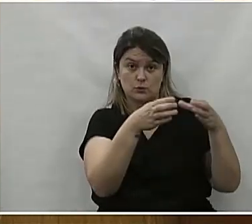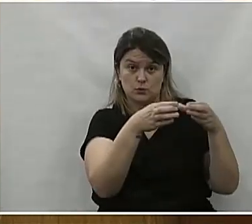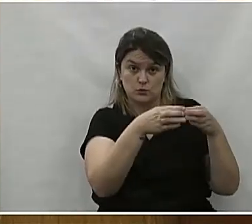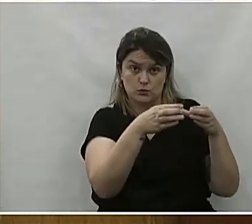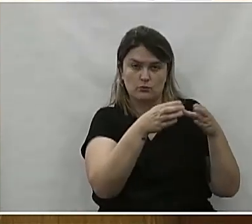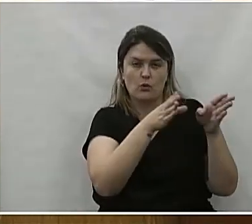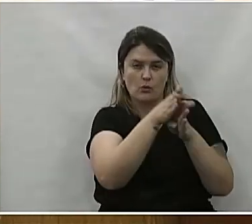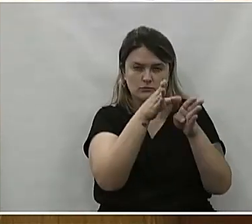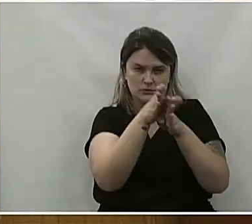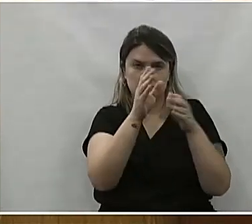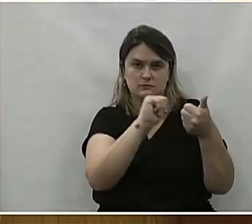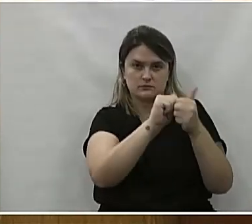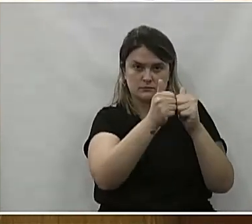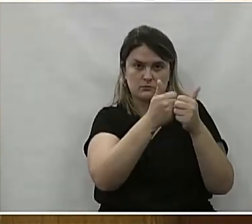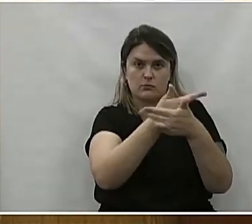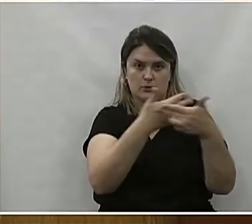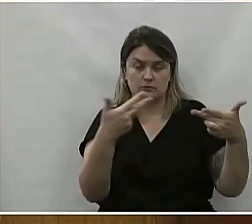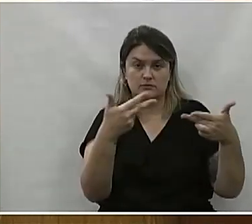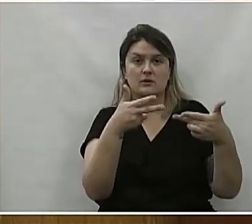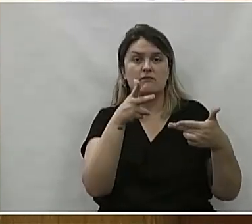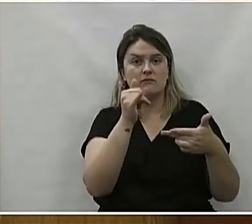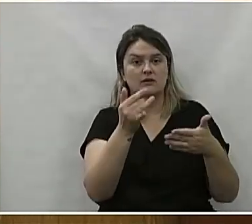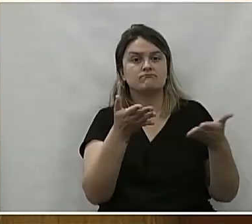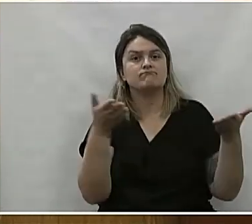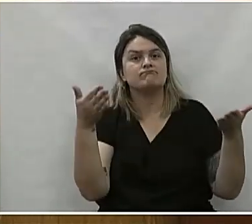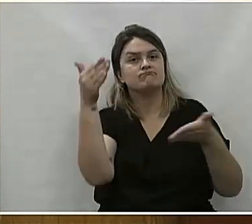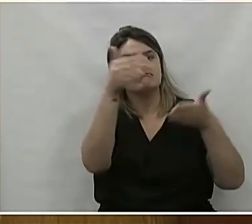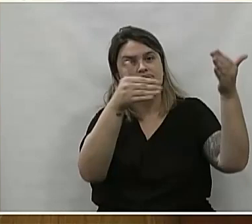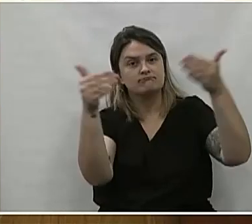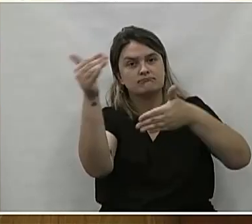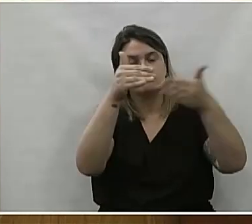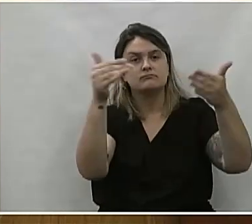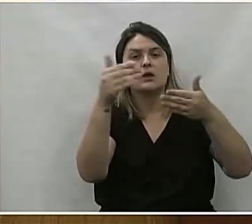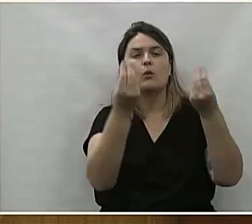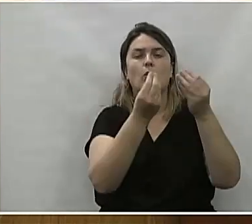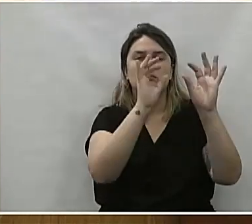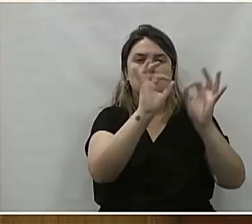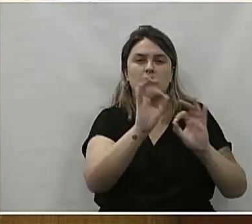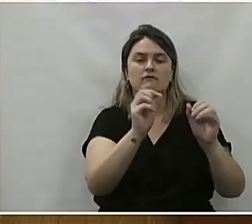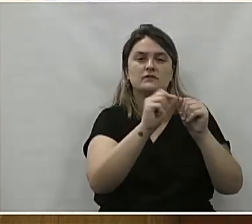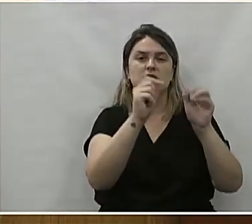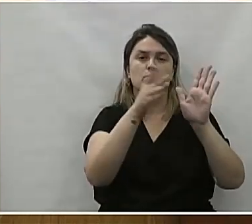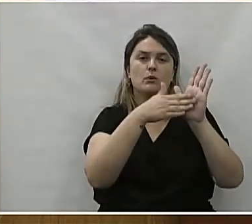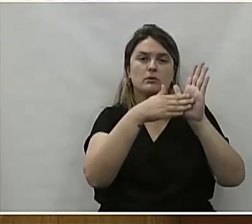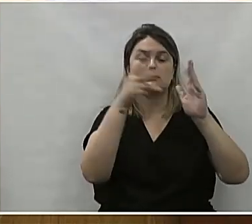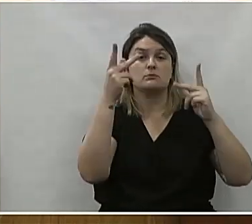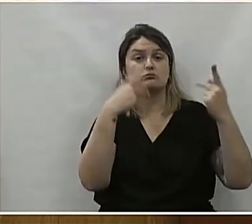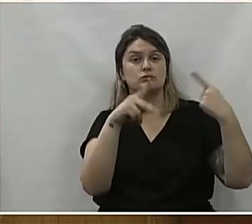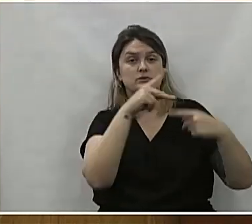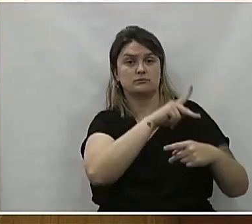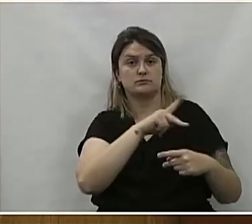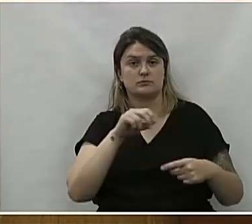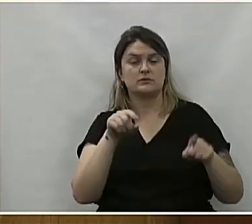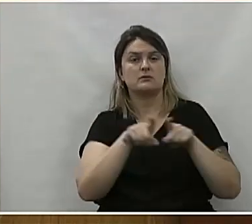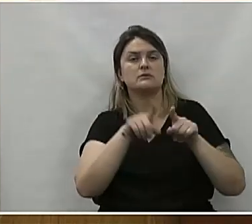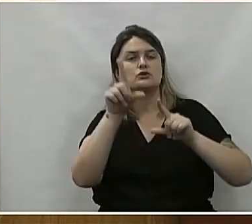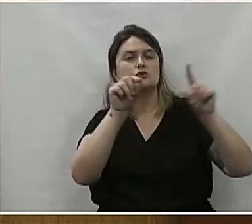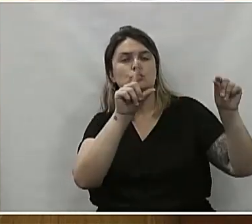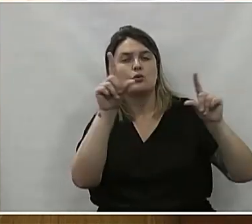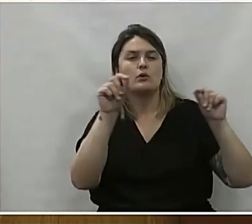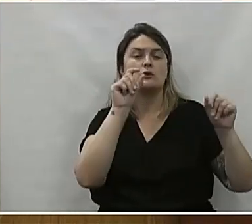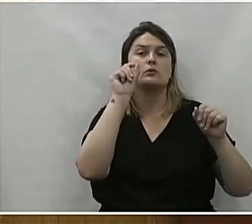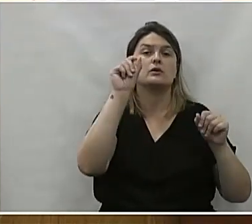De esportes É fundamental Para garantir A participação ativa Da comunidade Na formulação De políticas públicas E tomadas De decisões